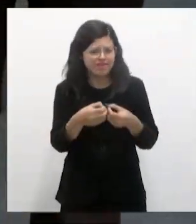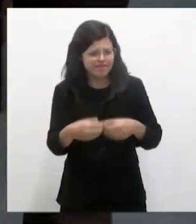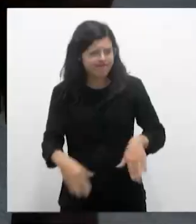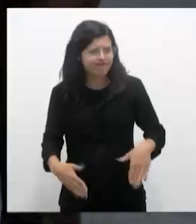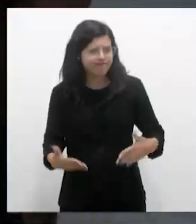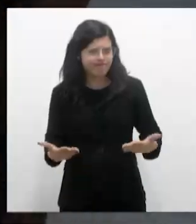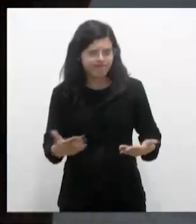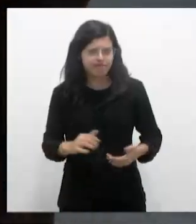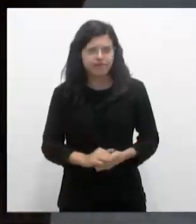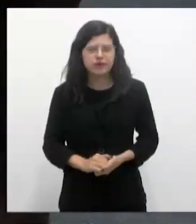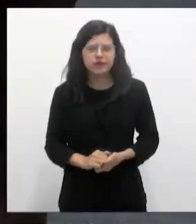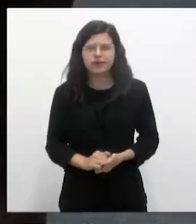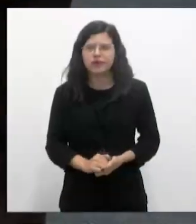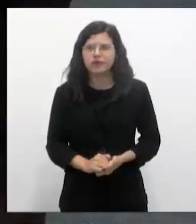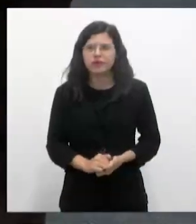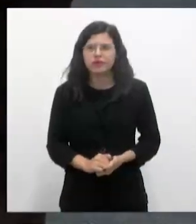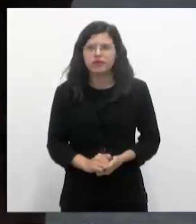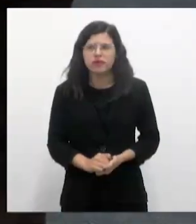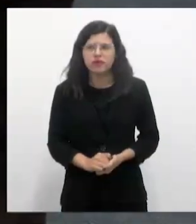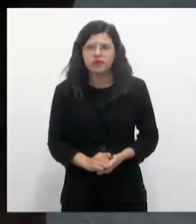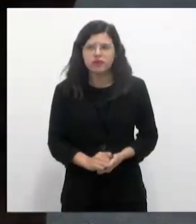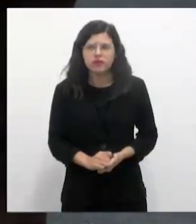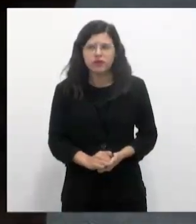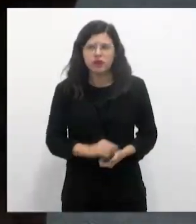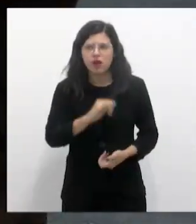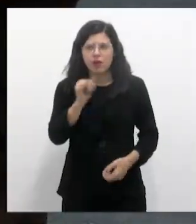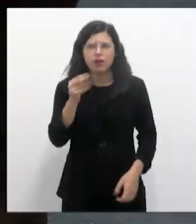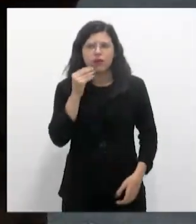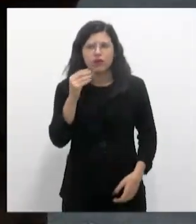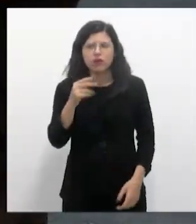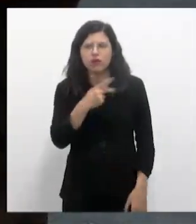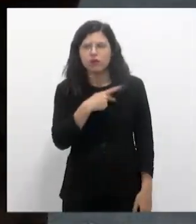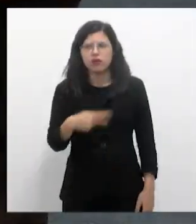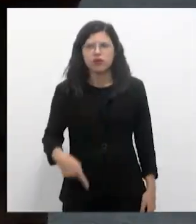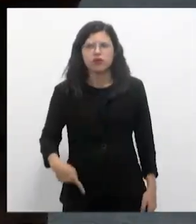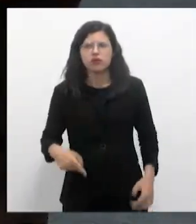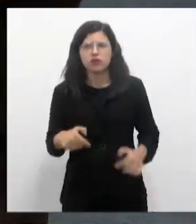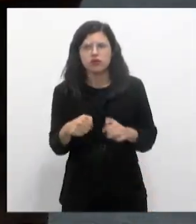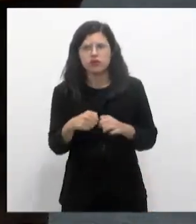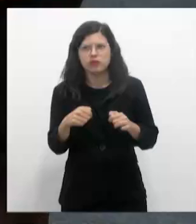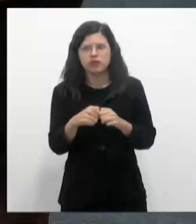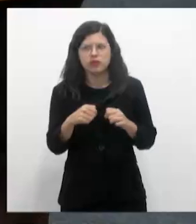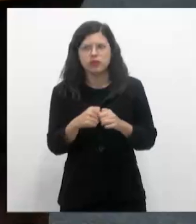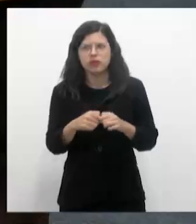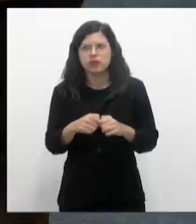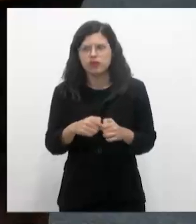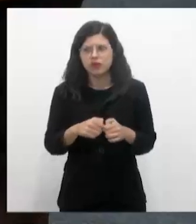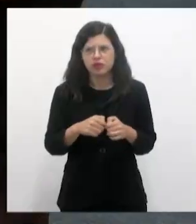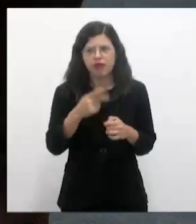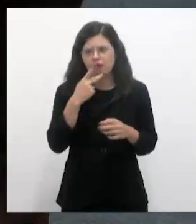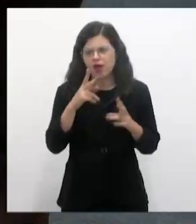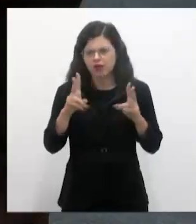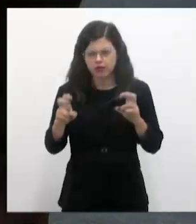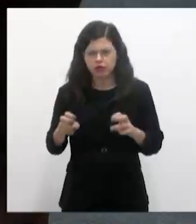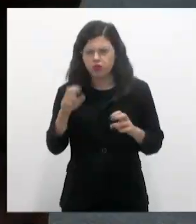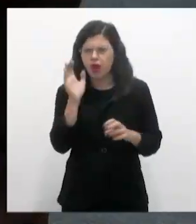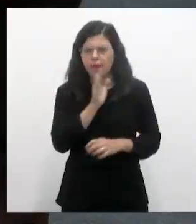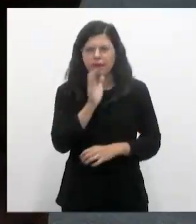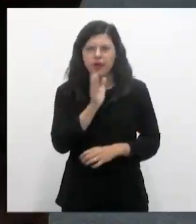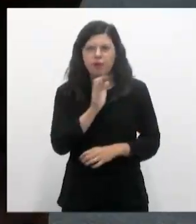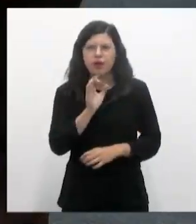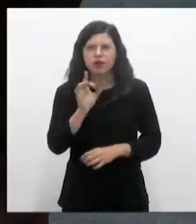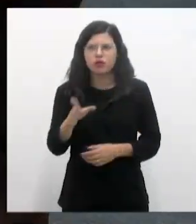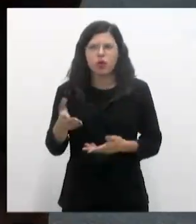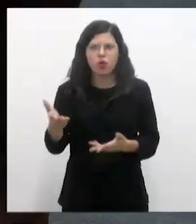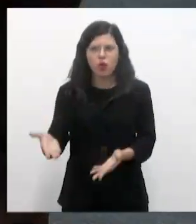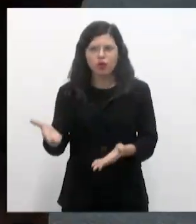no sentido da hidratação. E, aproveitando, senhor presidente, fazer uma questão de ordem muito rapidamente, só chamando e